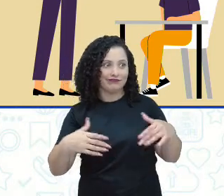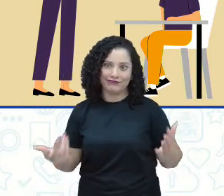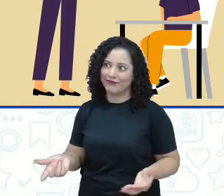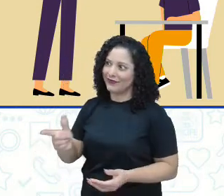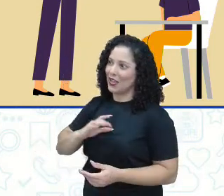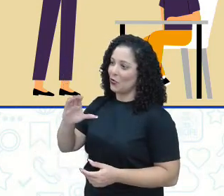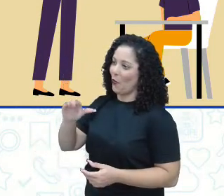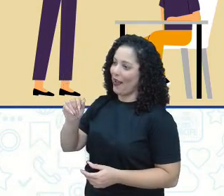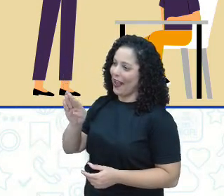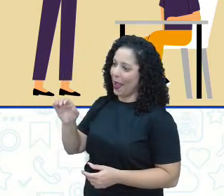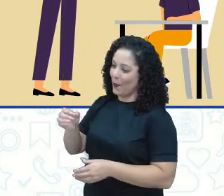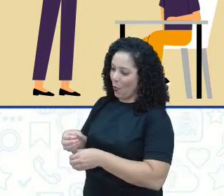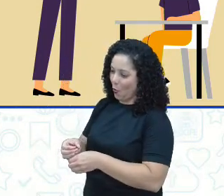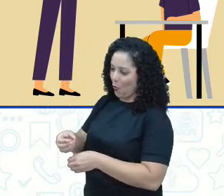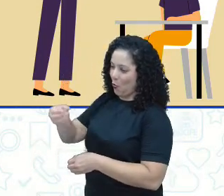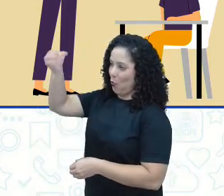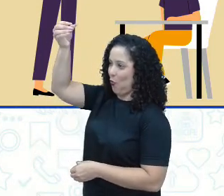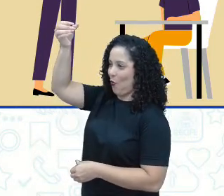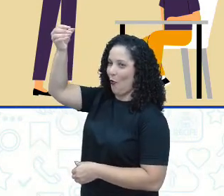ele.